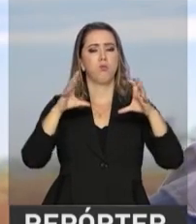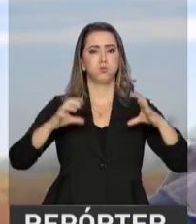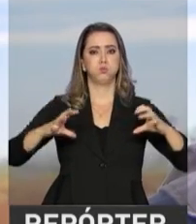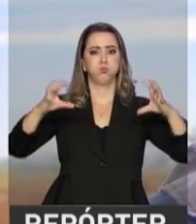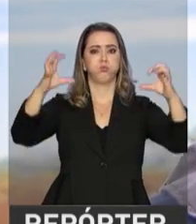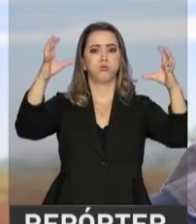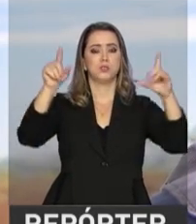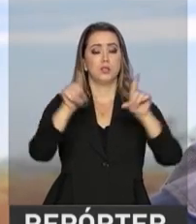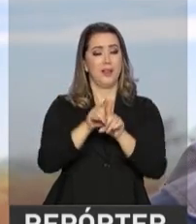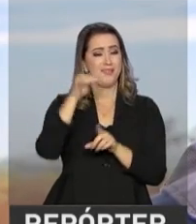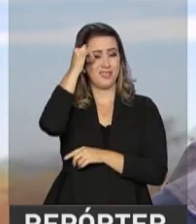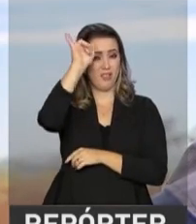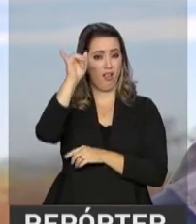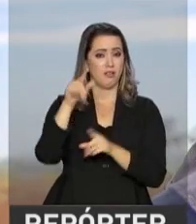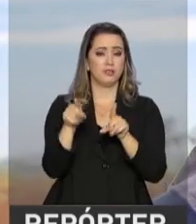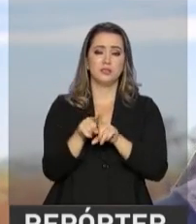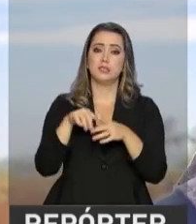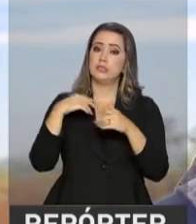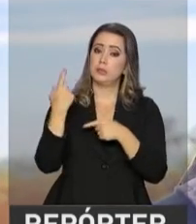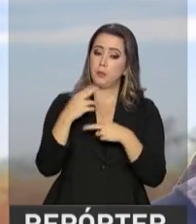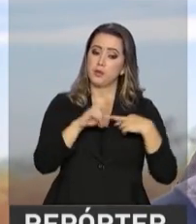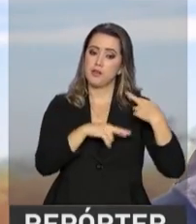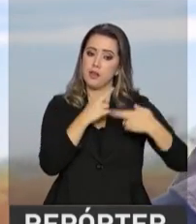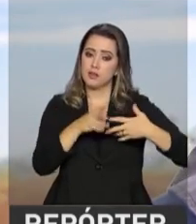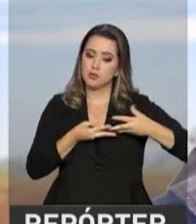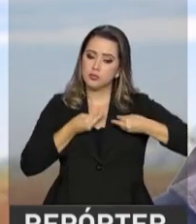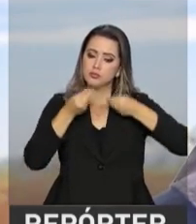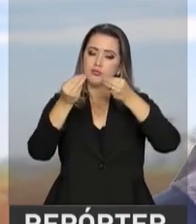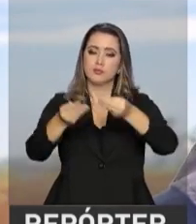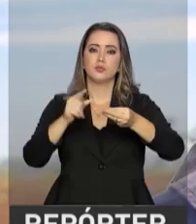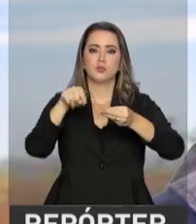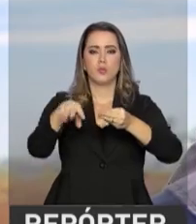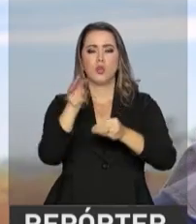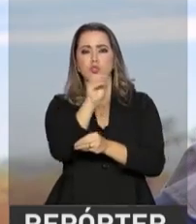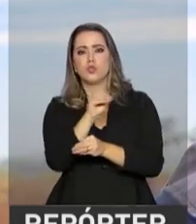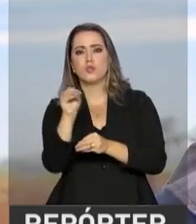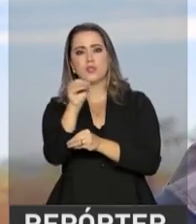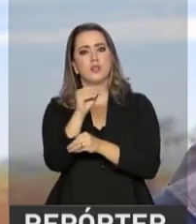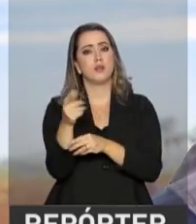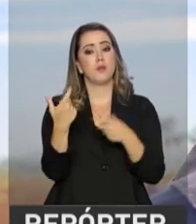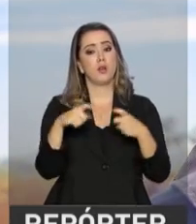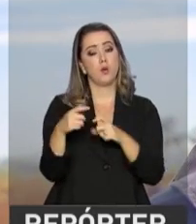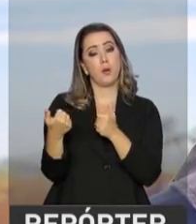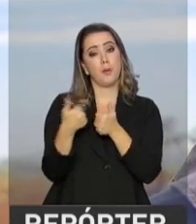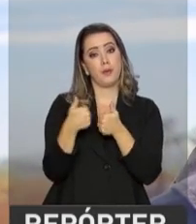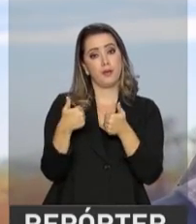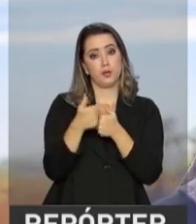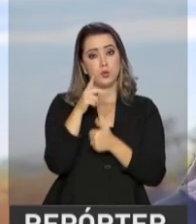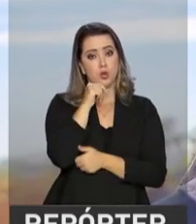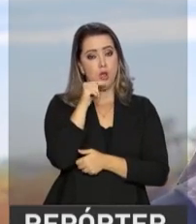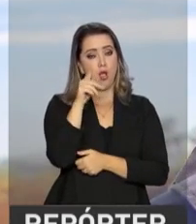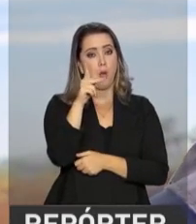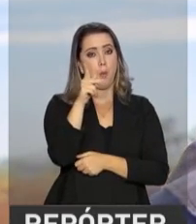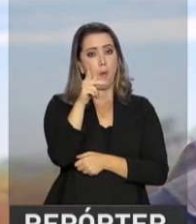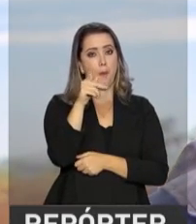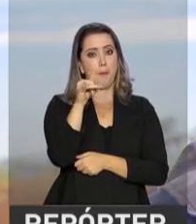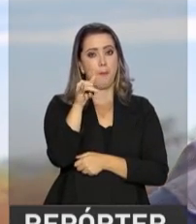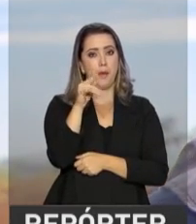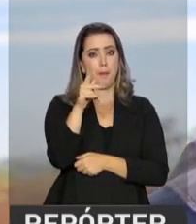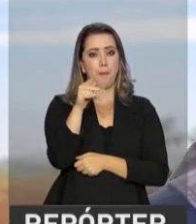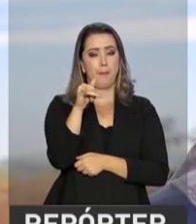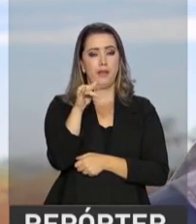para que haja um legado do fórum então a gente vai trabalhar na bacia do pipiripau uma outra bacia que também é usado para abastecimento humano